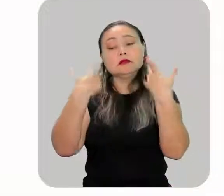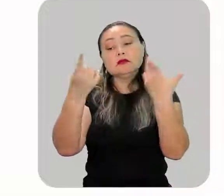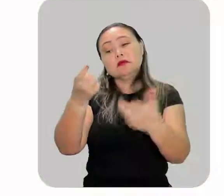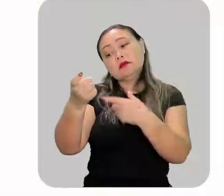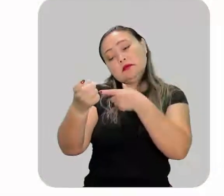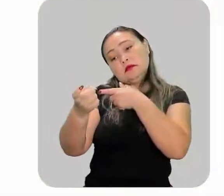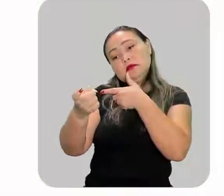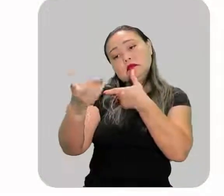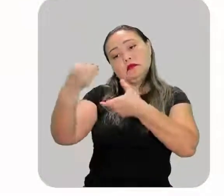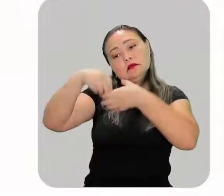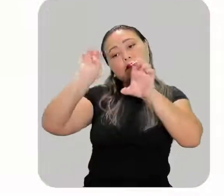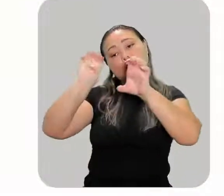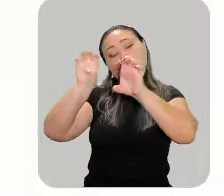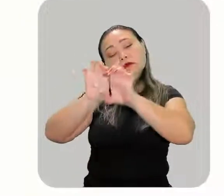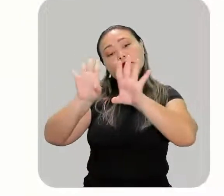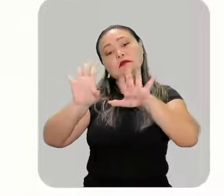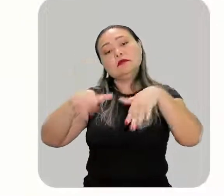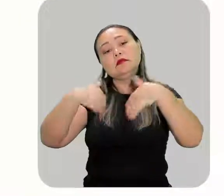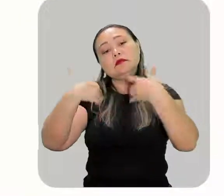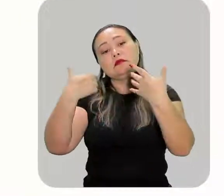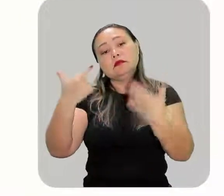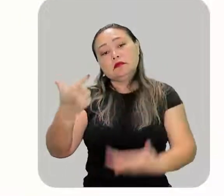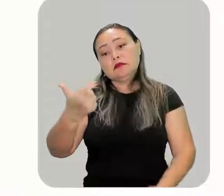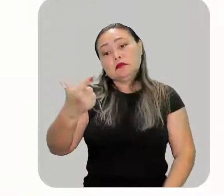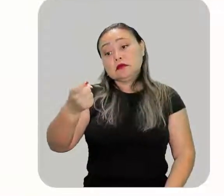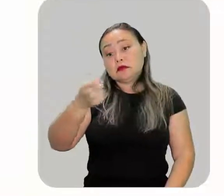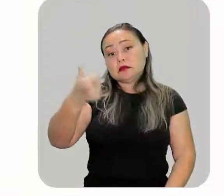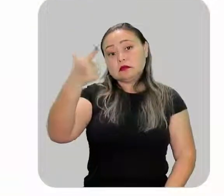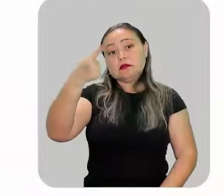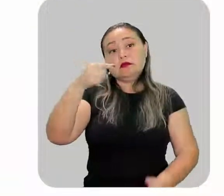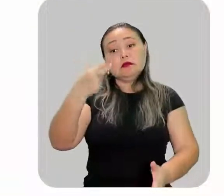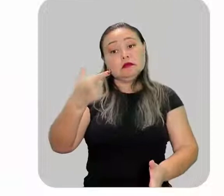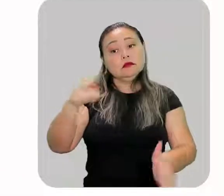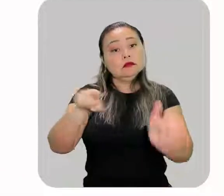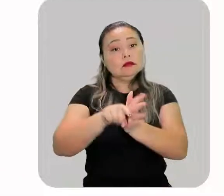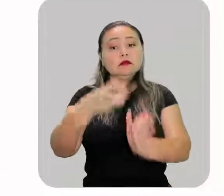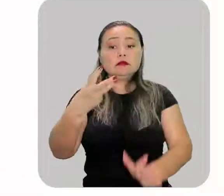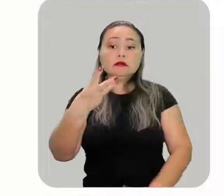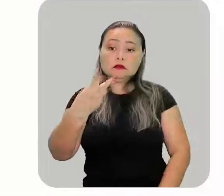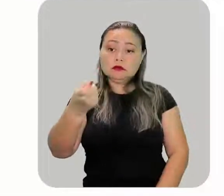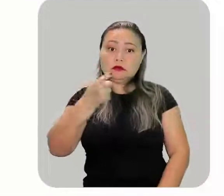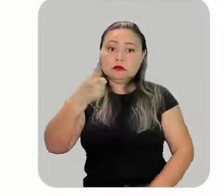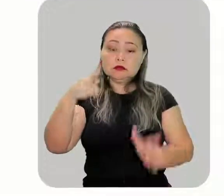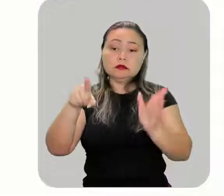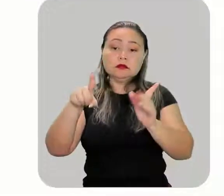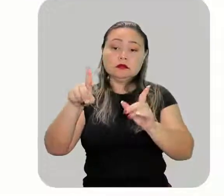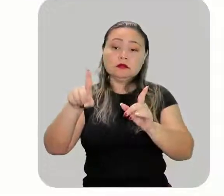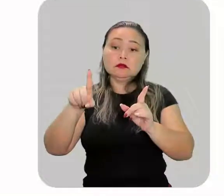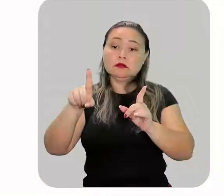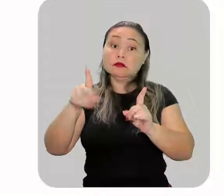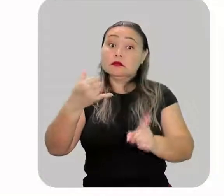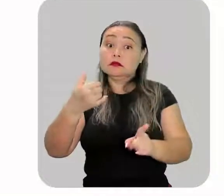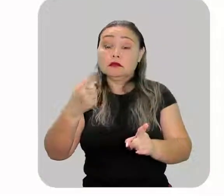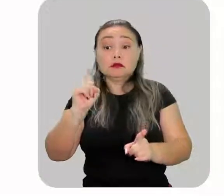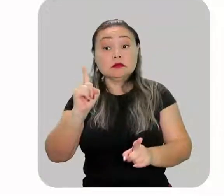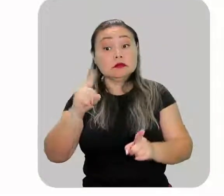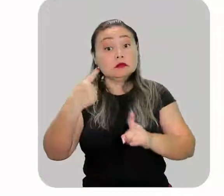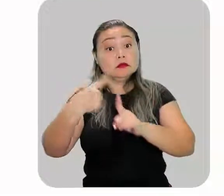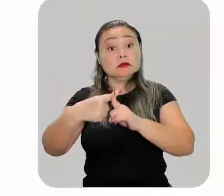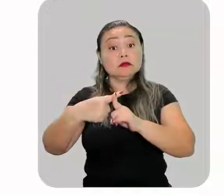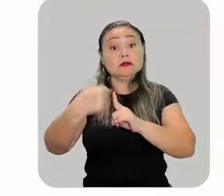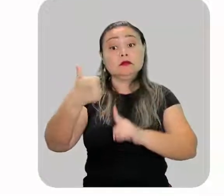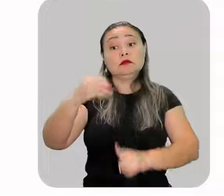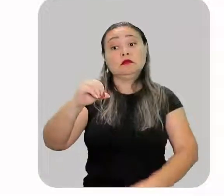de x na equação x² igual a menos 3x mais 10. Opa, mais 10.